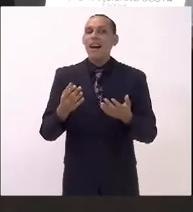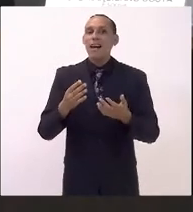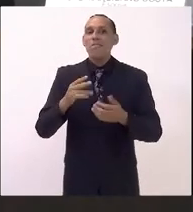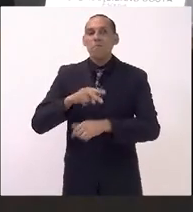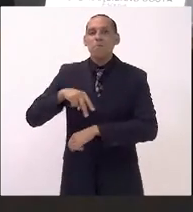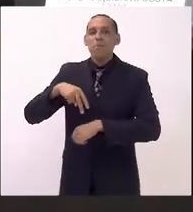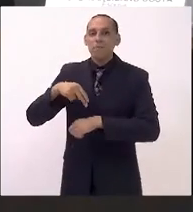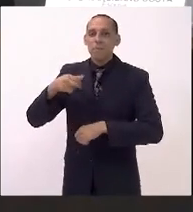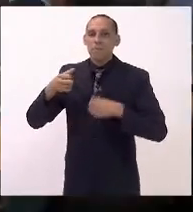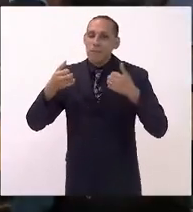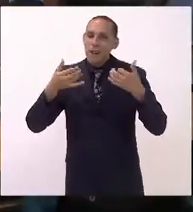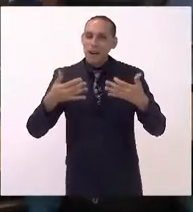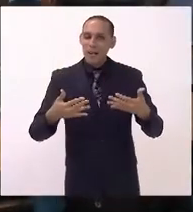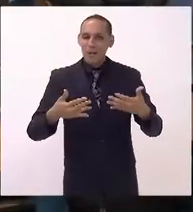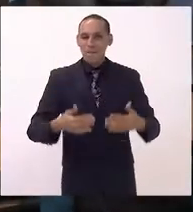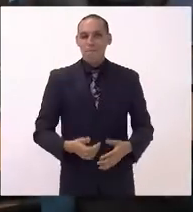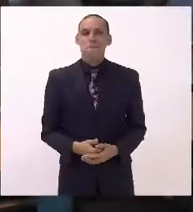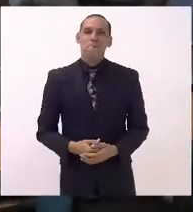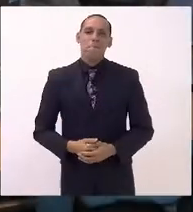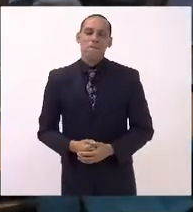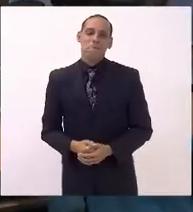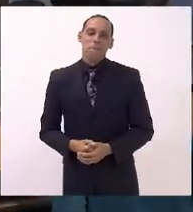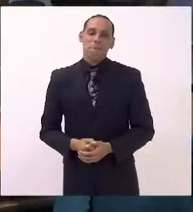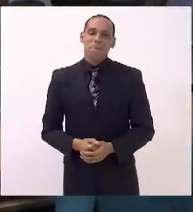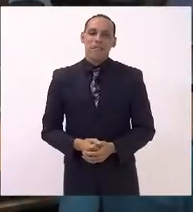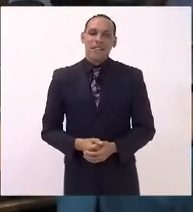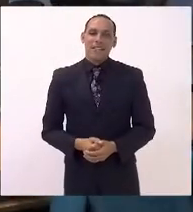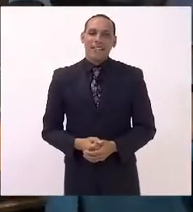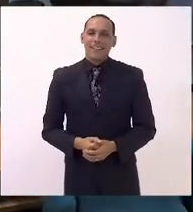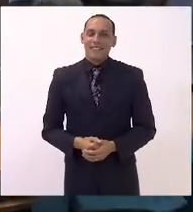manifestação. Bom,